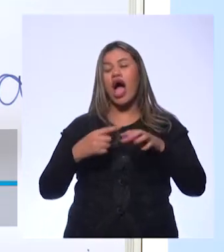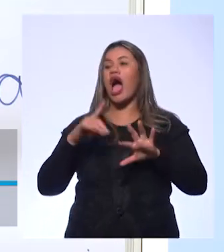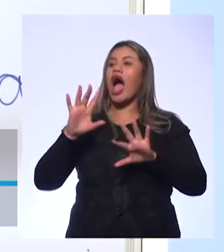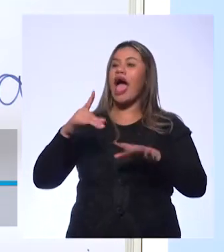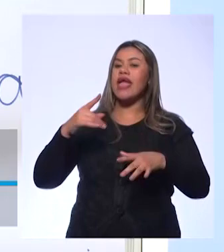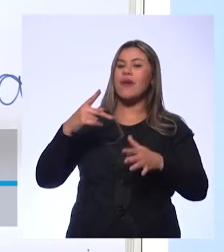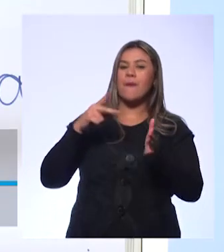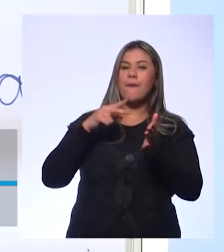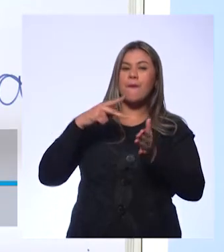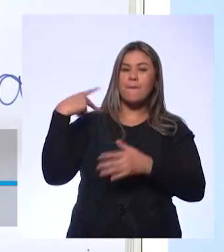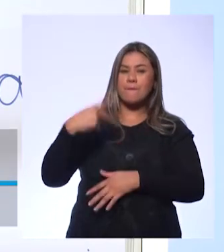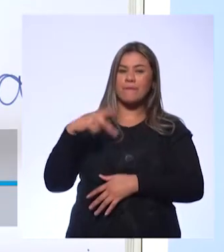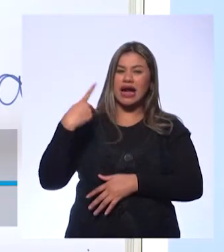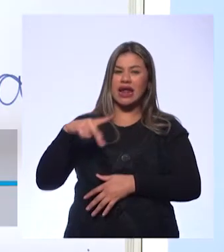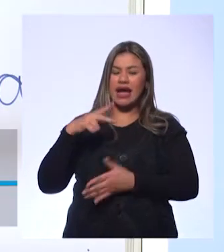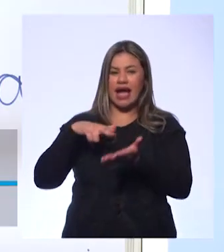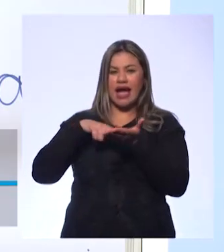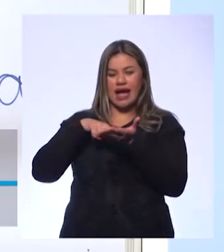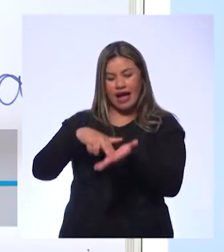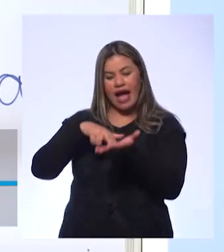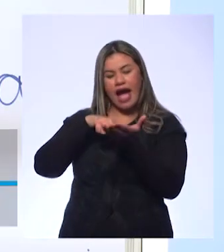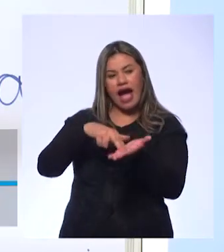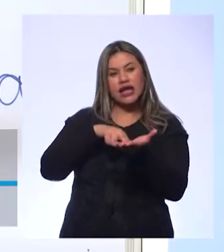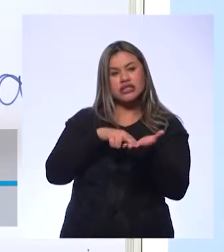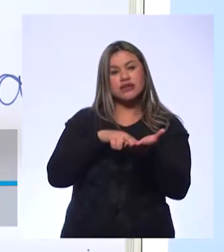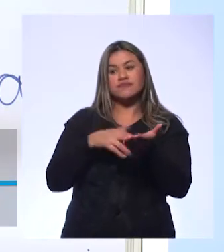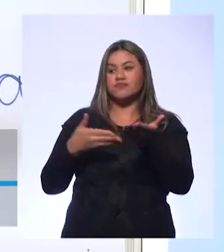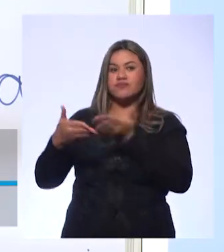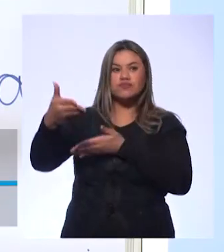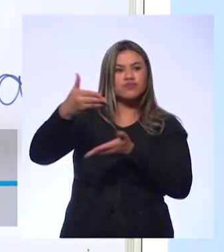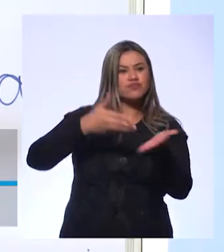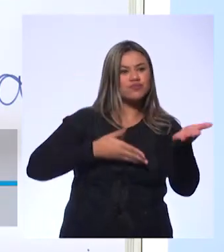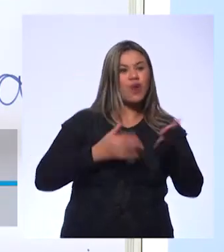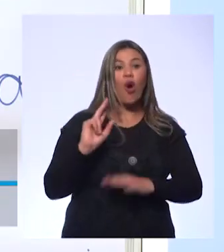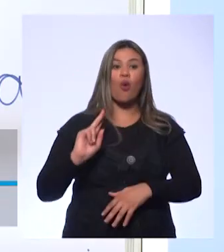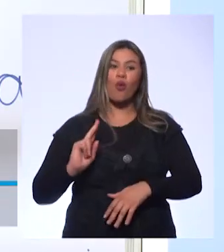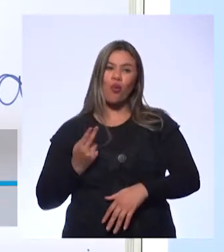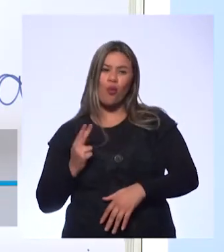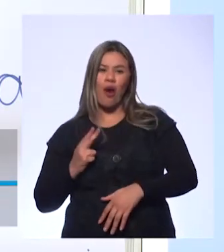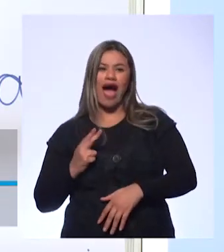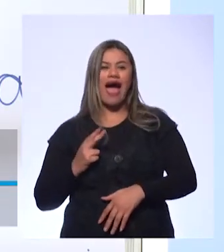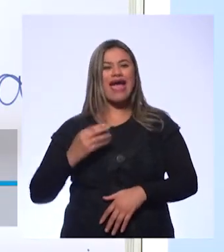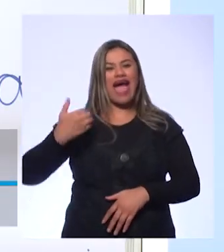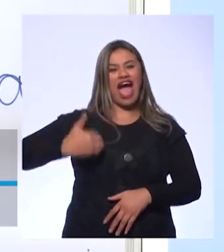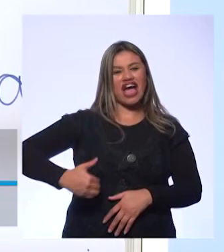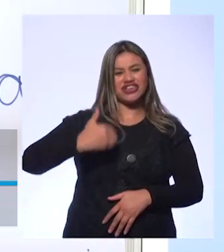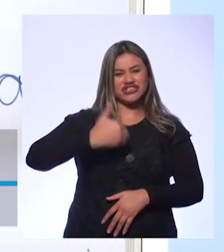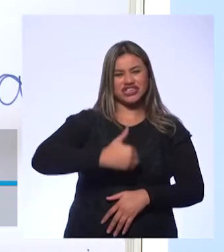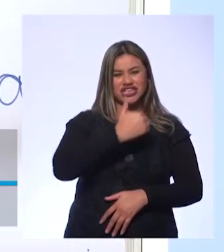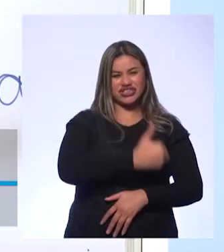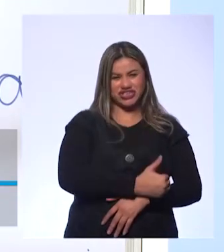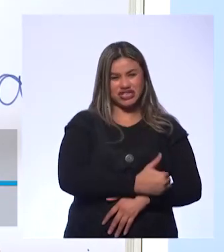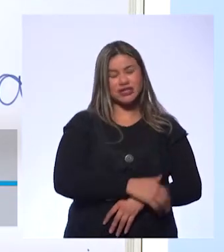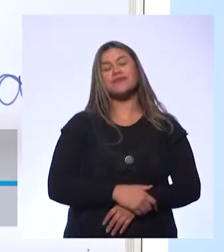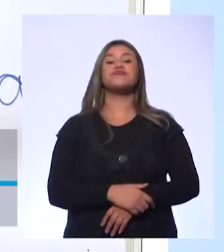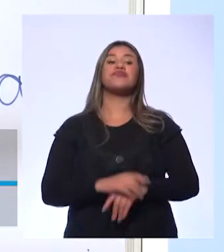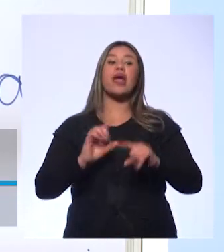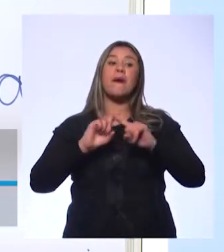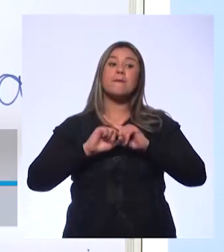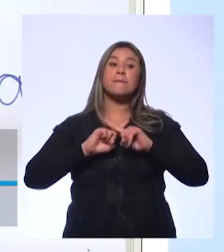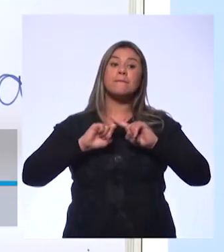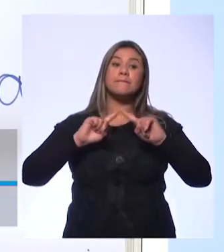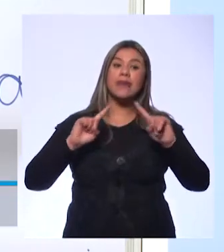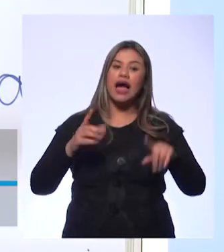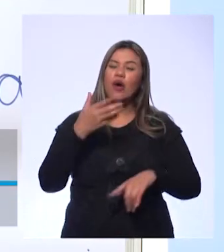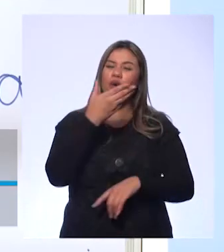Paraguai troca cartas é com o Uruguai com a Argentina e tudo mais só que o Paraguai Solano López para